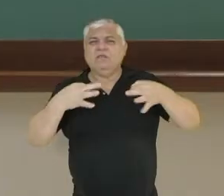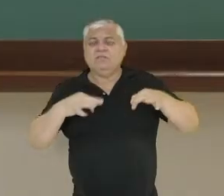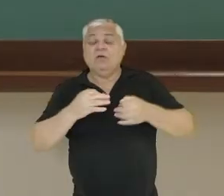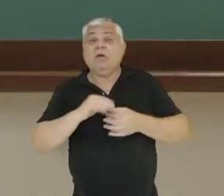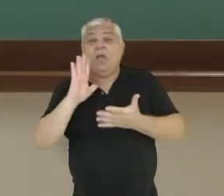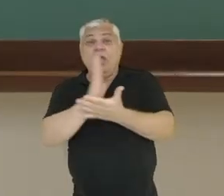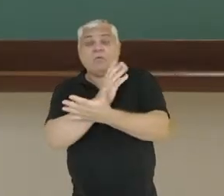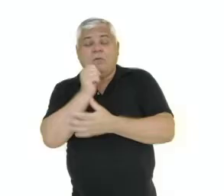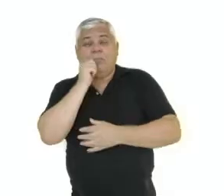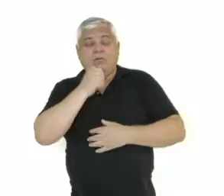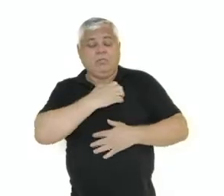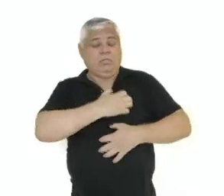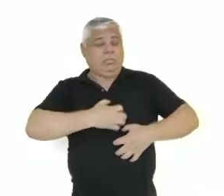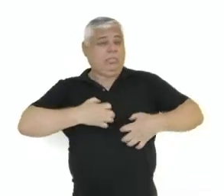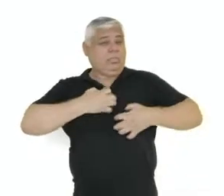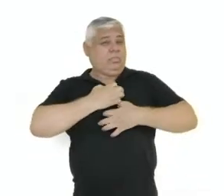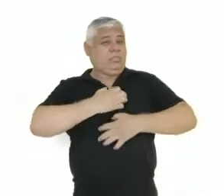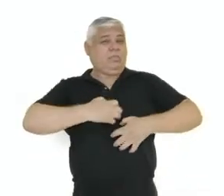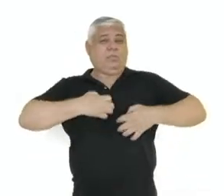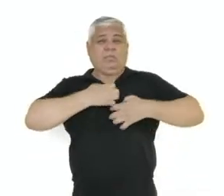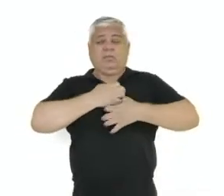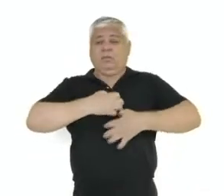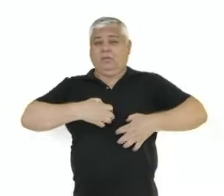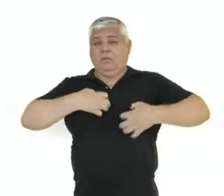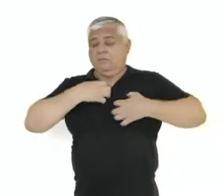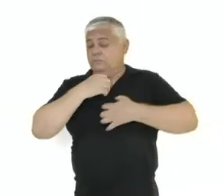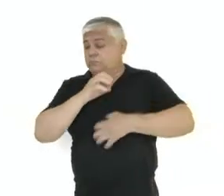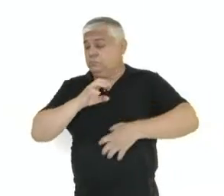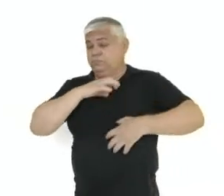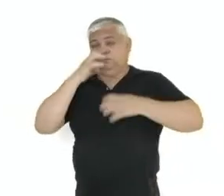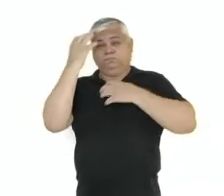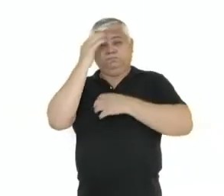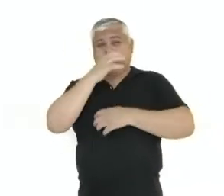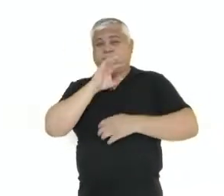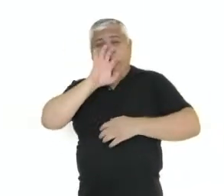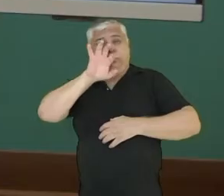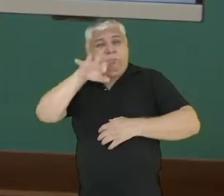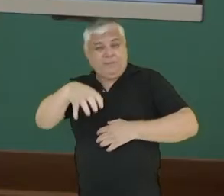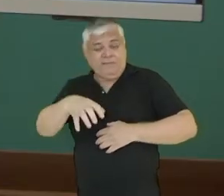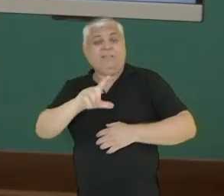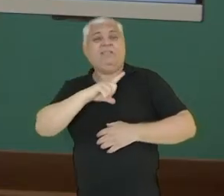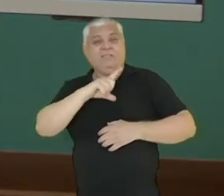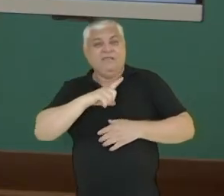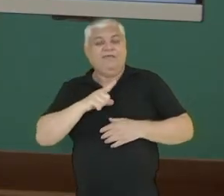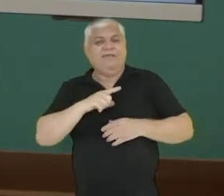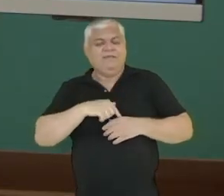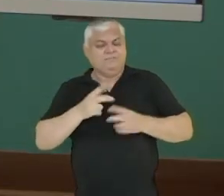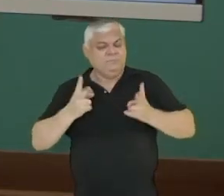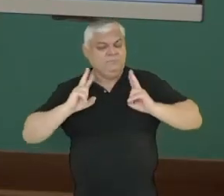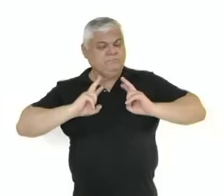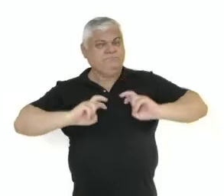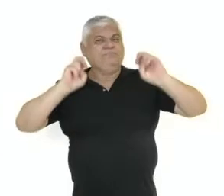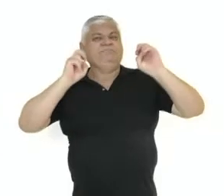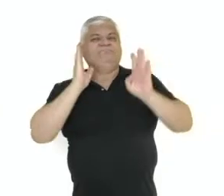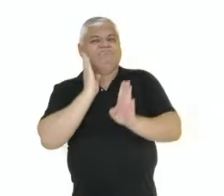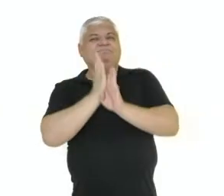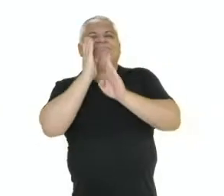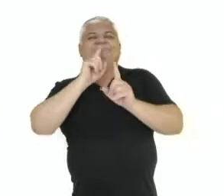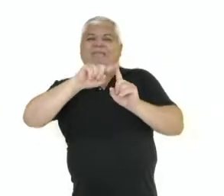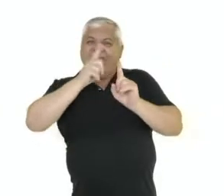sentem náuseas ou enjoos desde o começo da gestação. Então são alguns sinais que eles